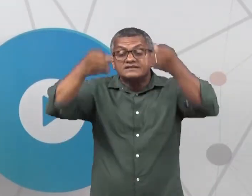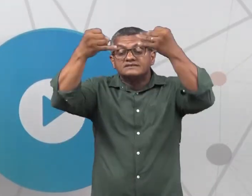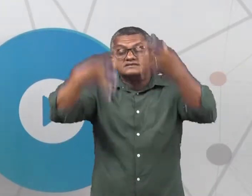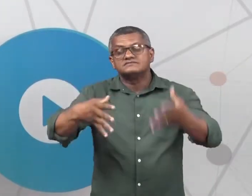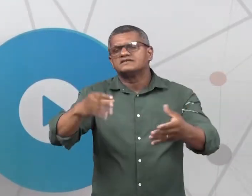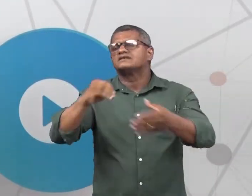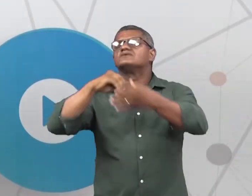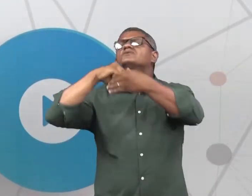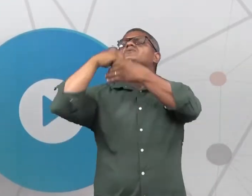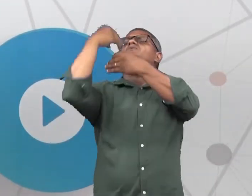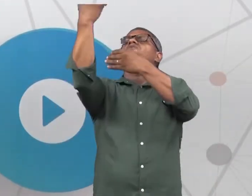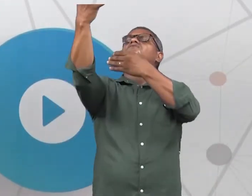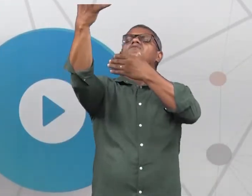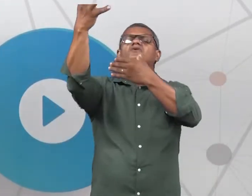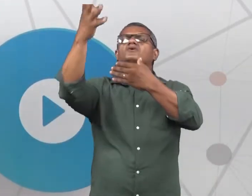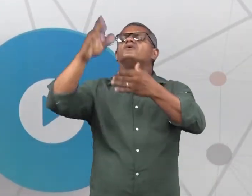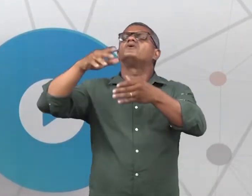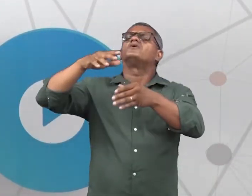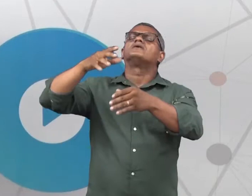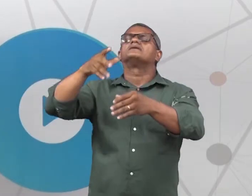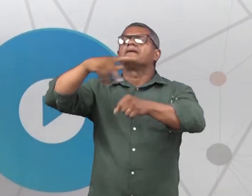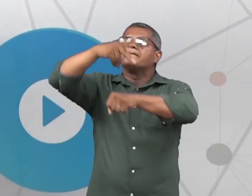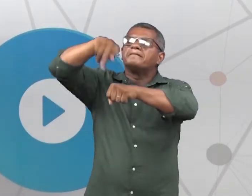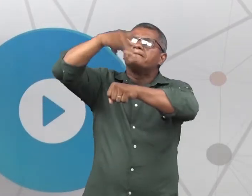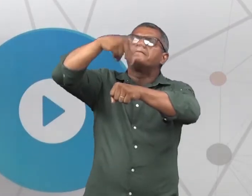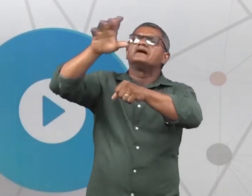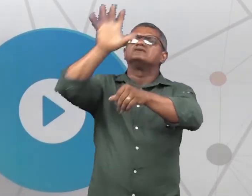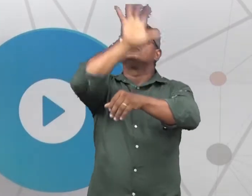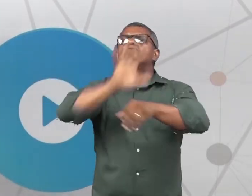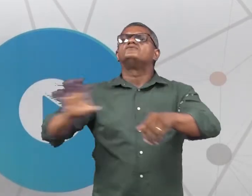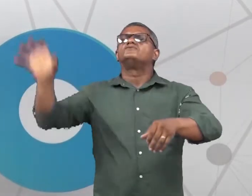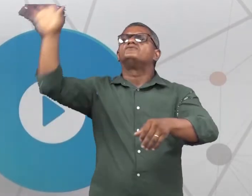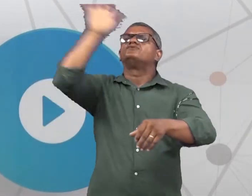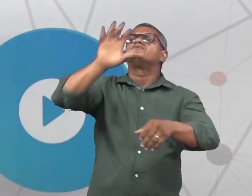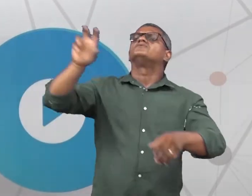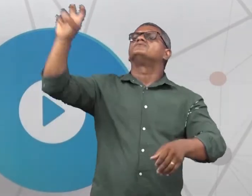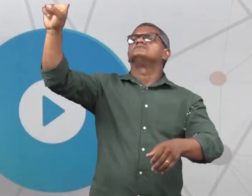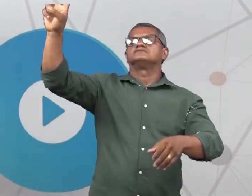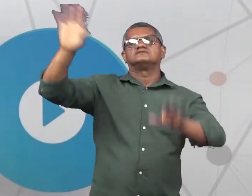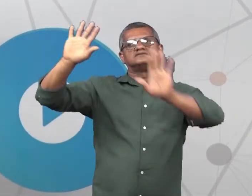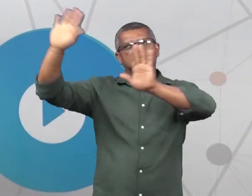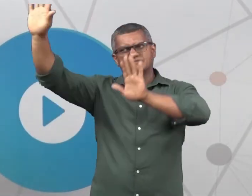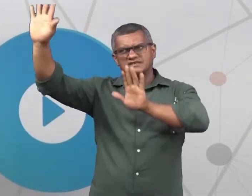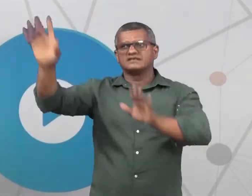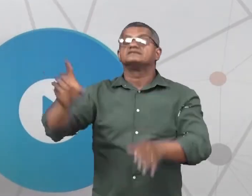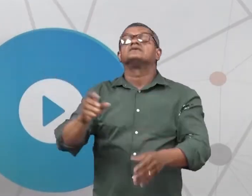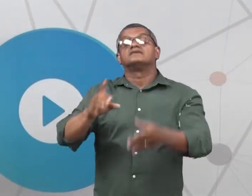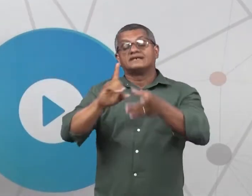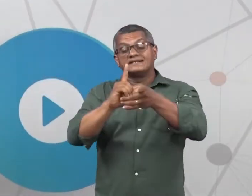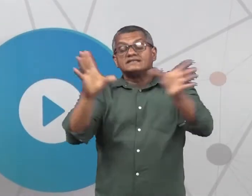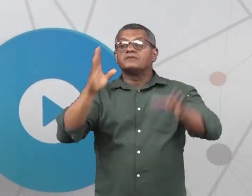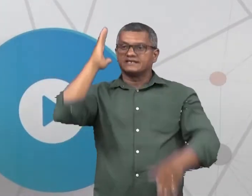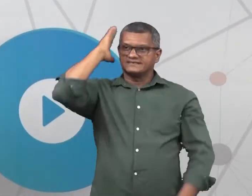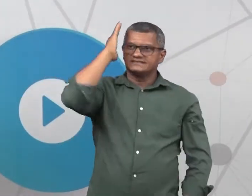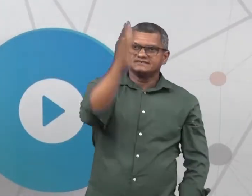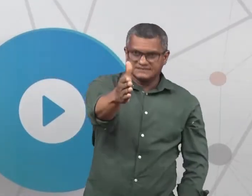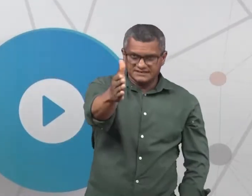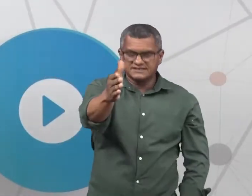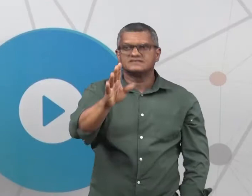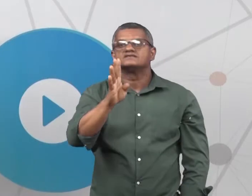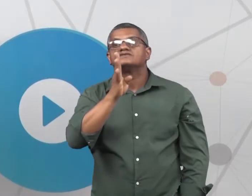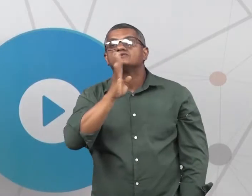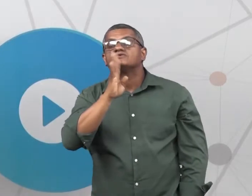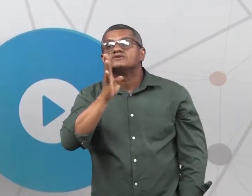em todos os países, nos 5 continentes que nós temos. A democracia direta nós conhecemos por conta